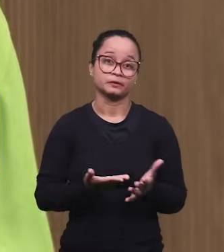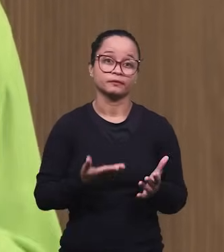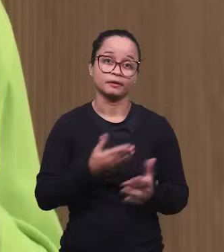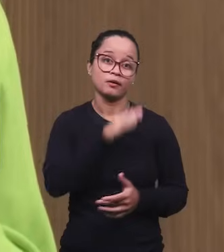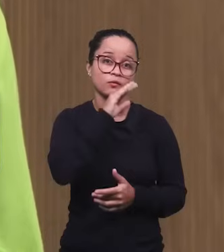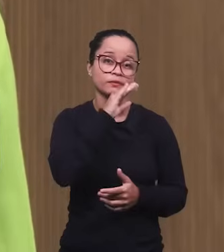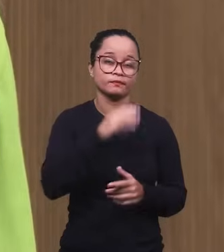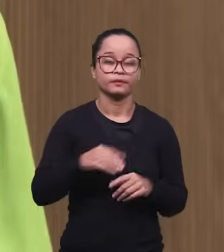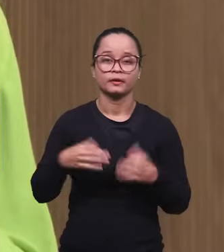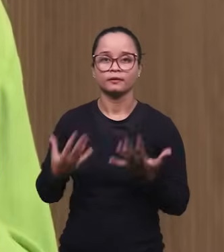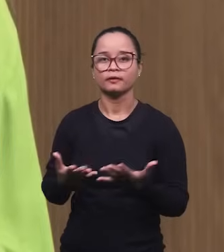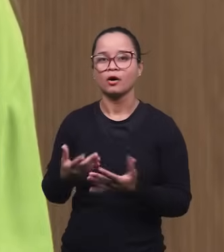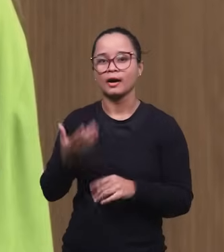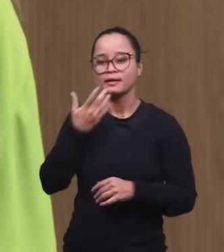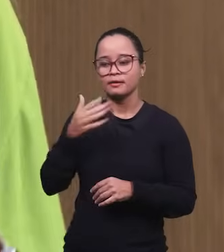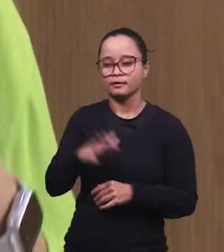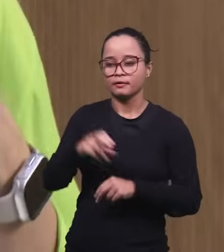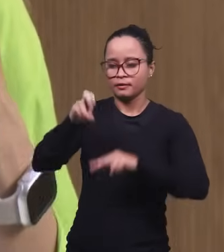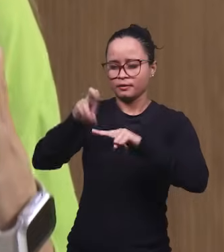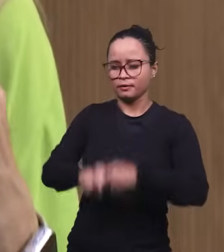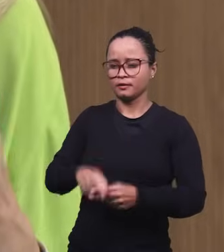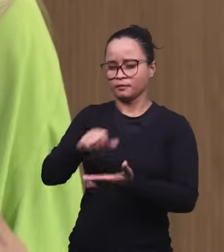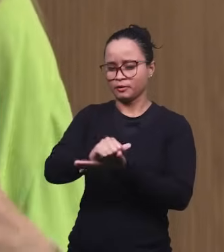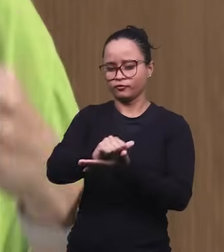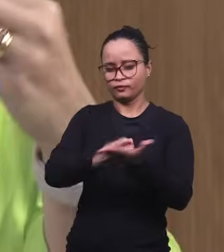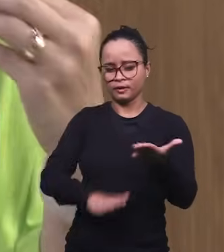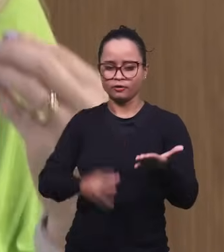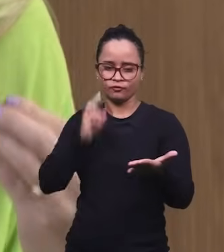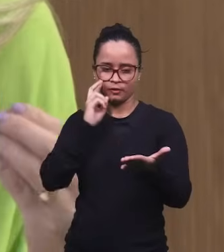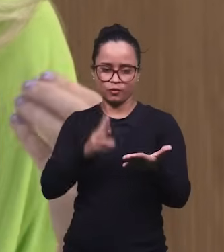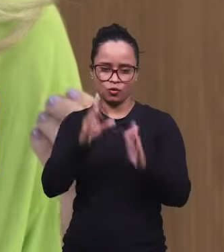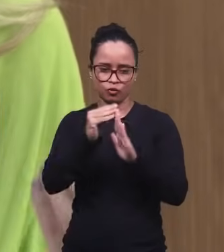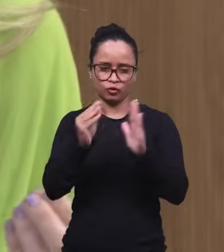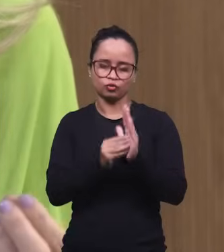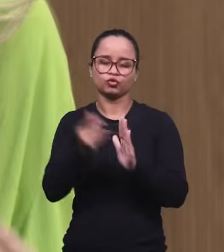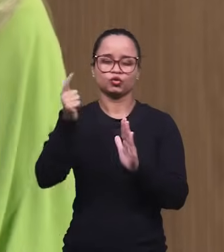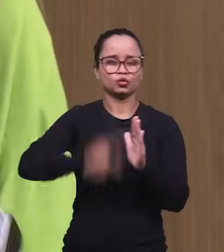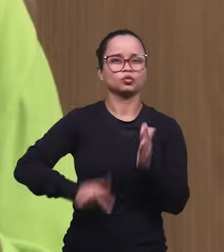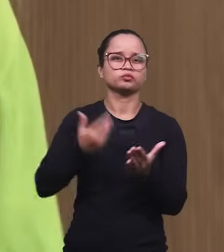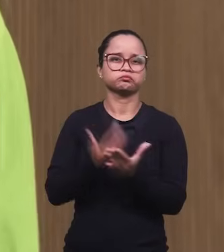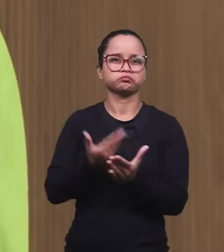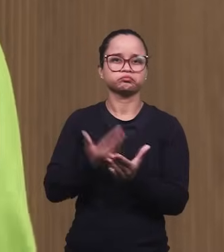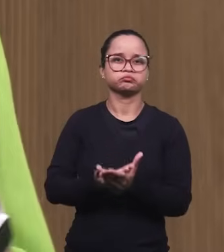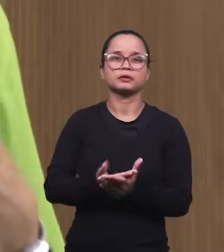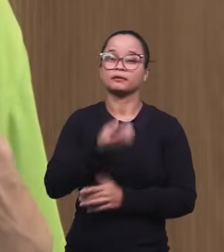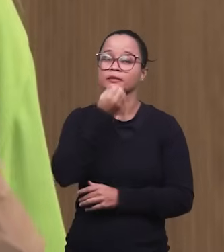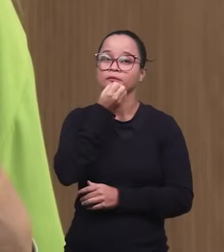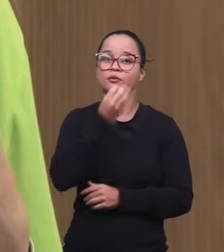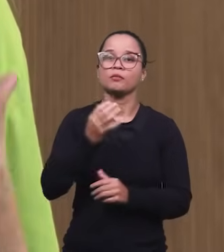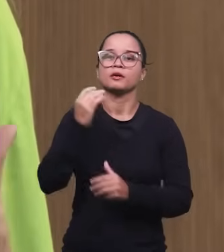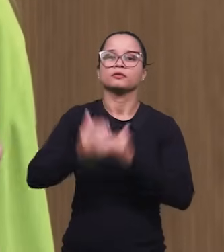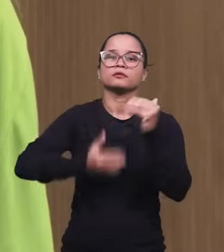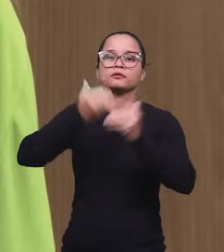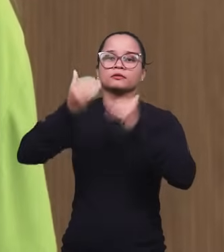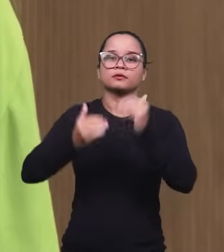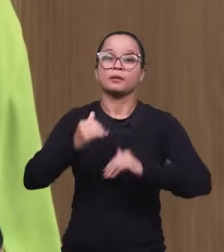a criança tem aquele momento para sentar, para fazer a sua tarefa, para revisar o conteúdo, vai contribuir para o